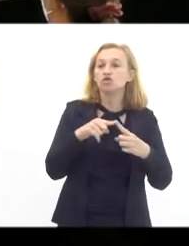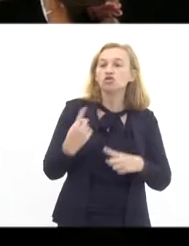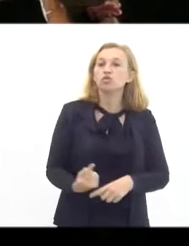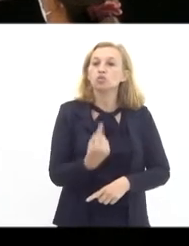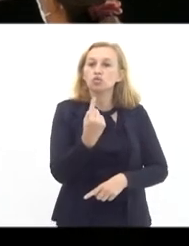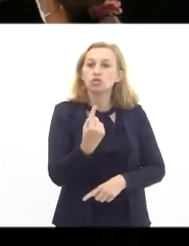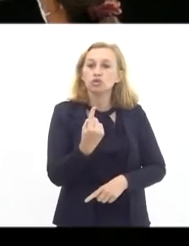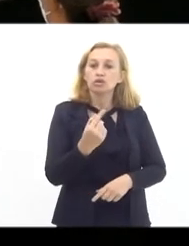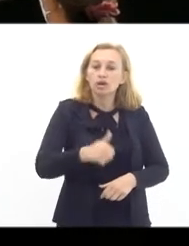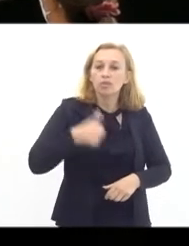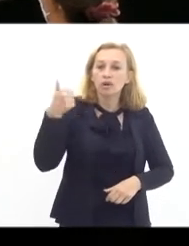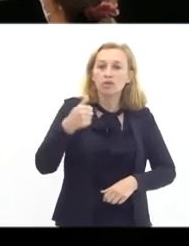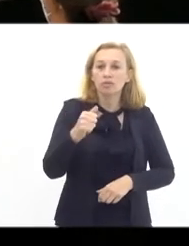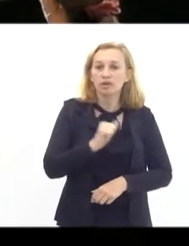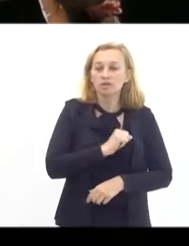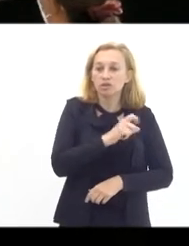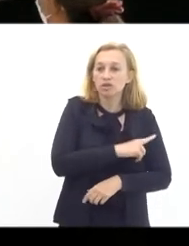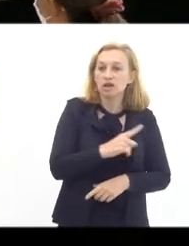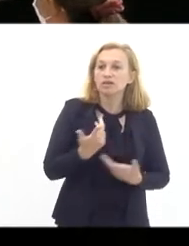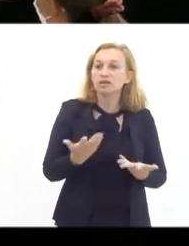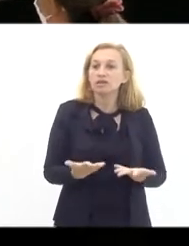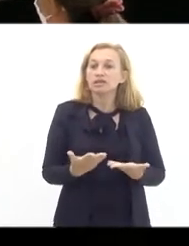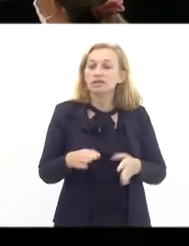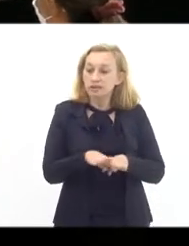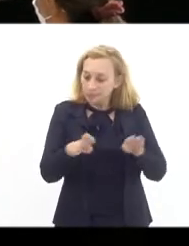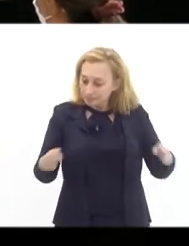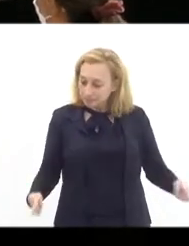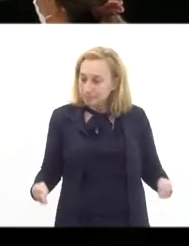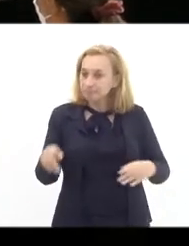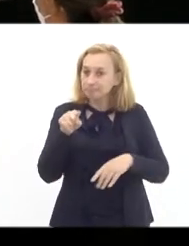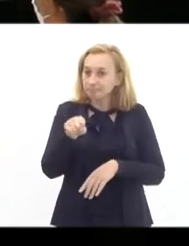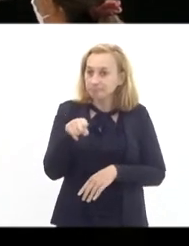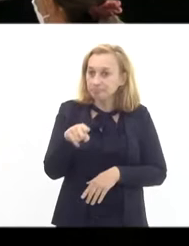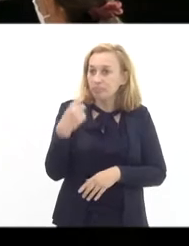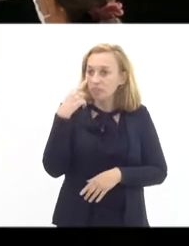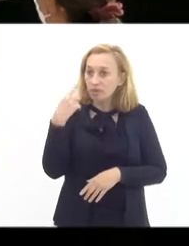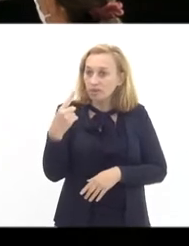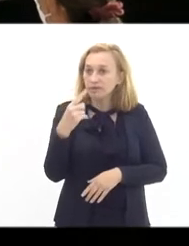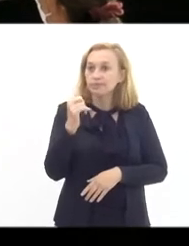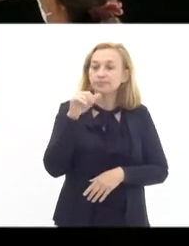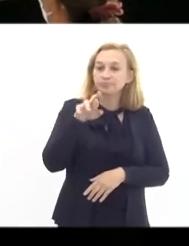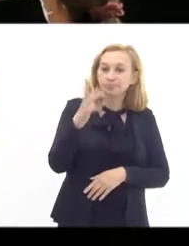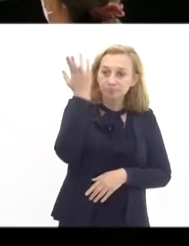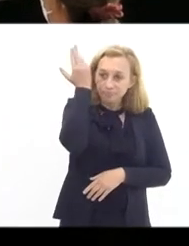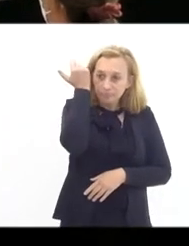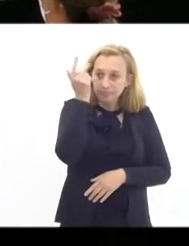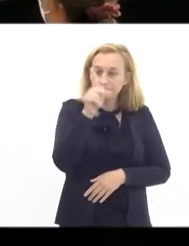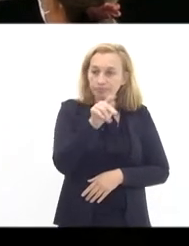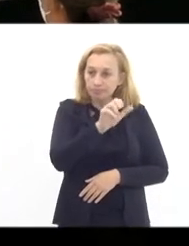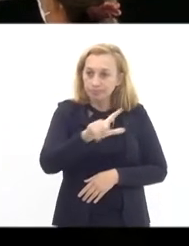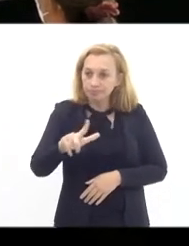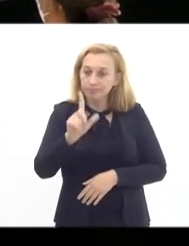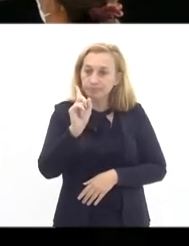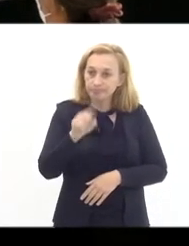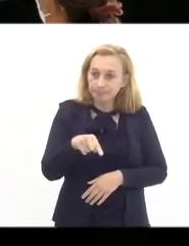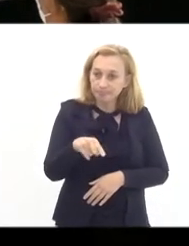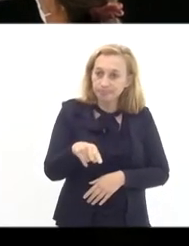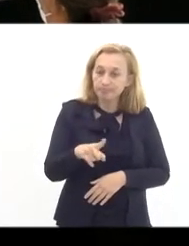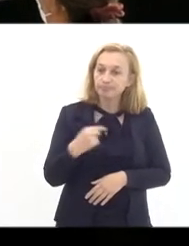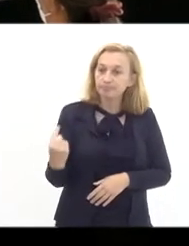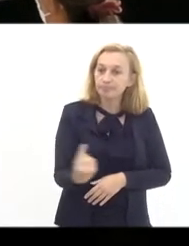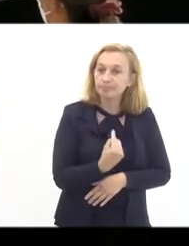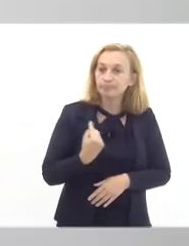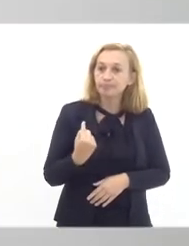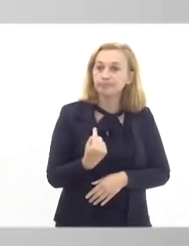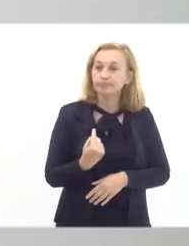é o melhor para São Gonçalo. Aí essa mesa aqui, quando eu vejo Eliomar do PSOL, ela é para nós